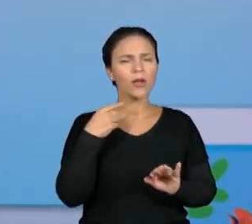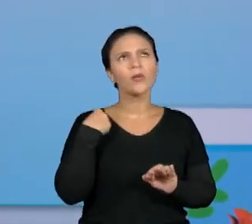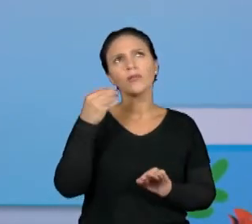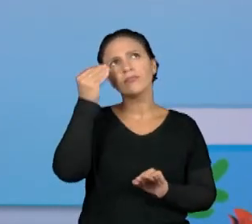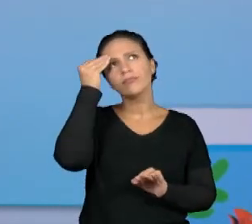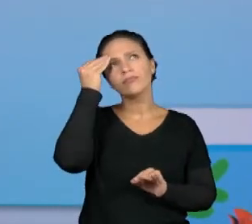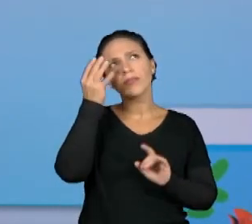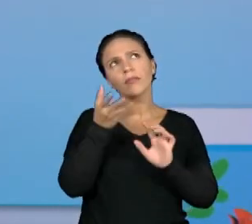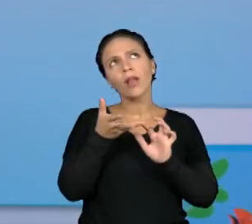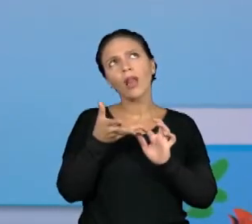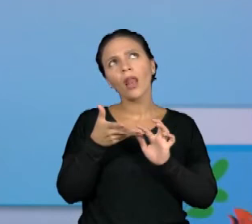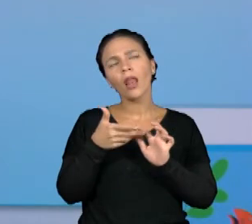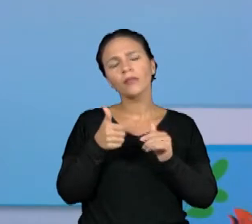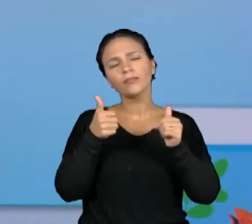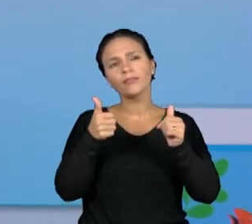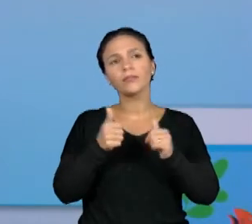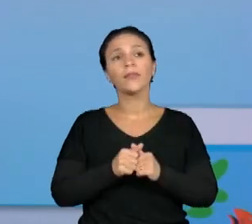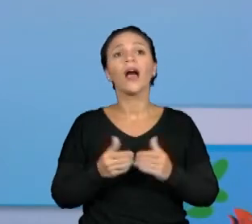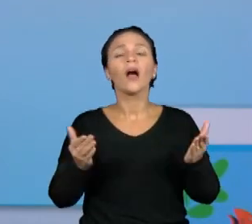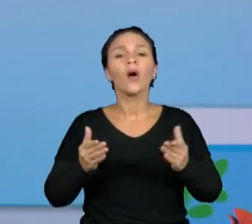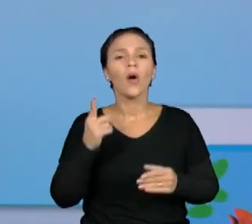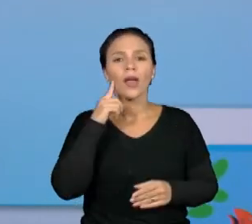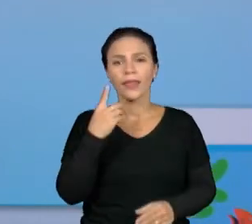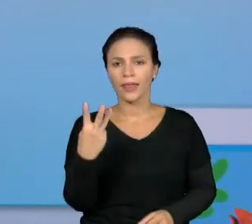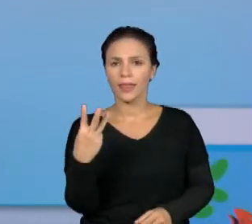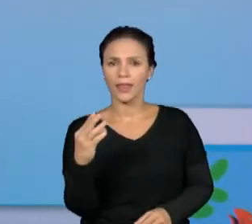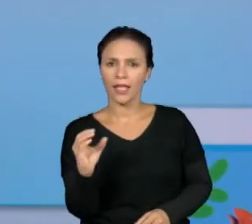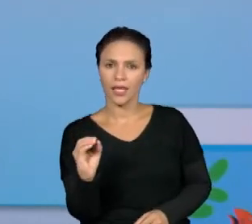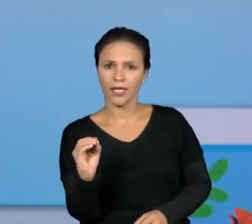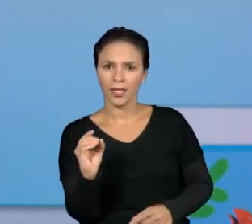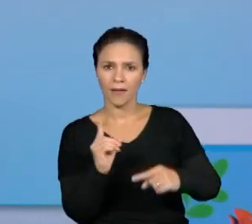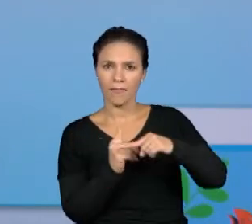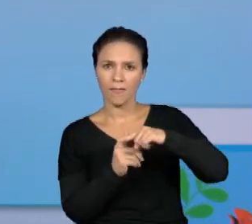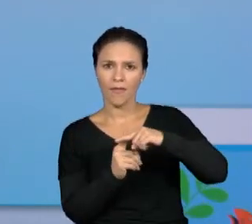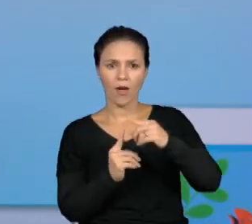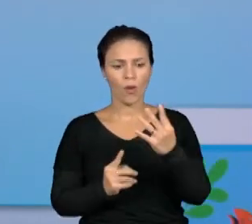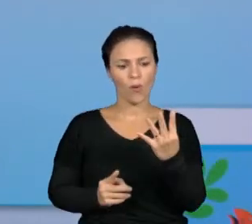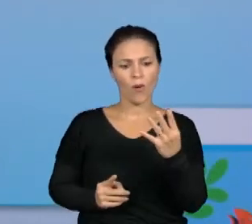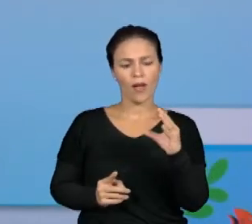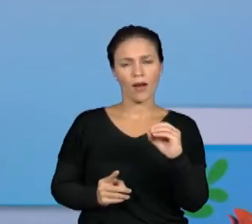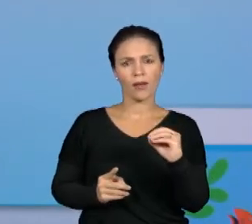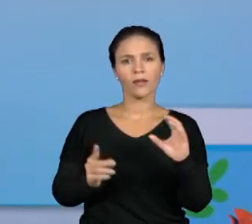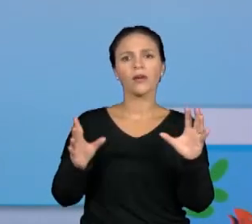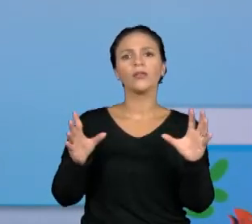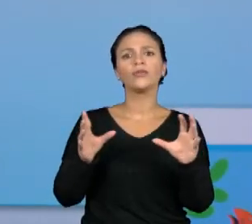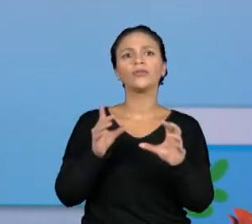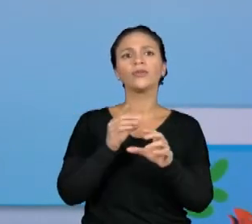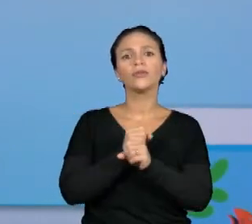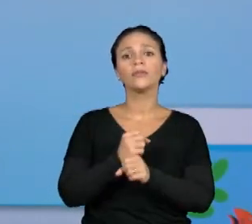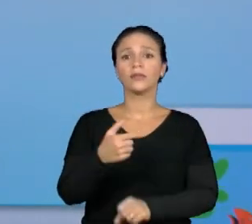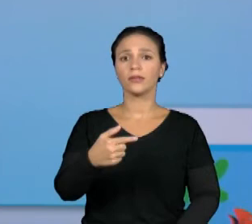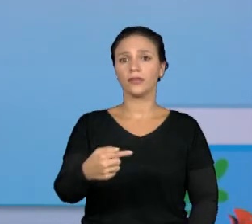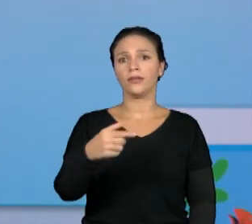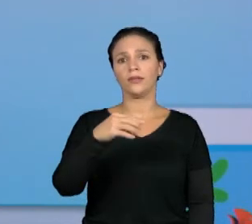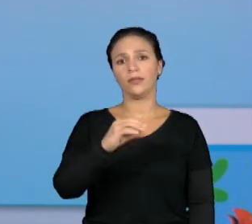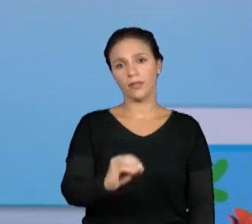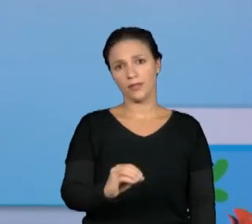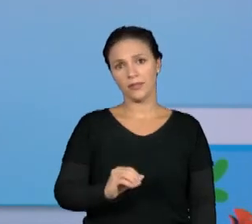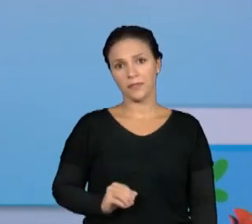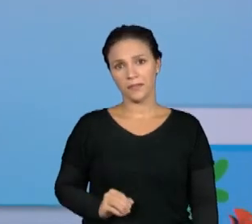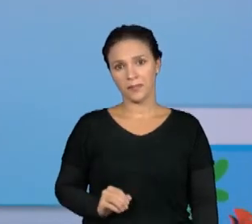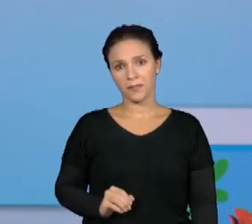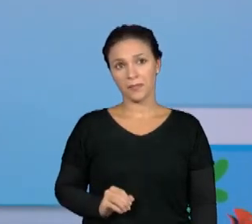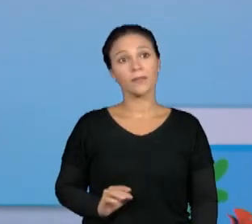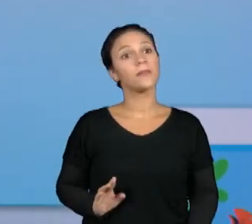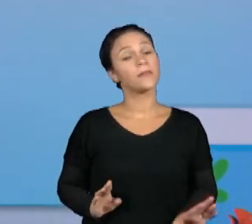memorizar. E o 30 mais o 40, eu já sei que dá 70.